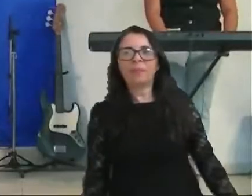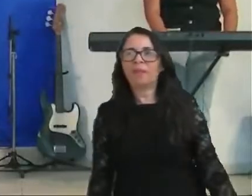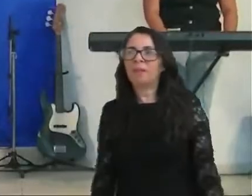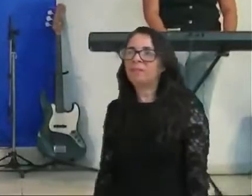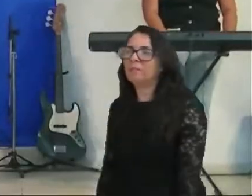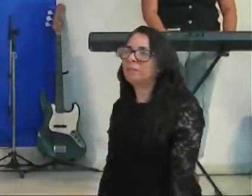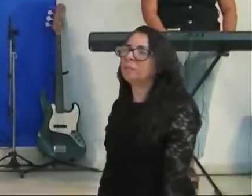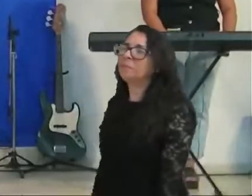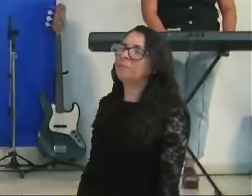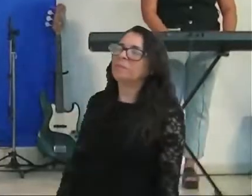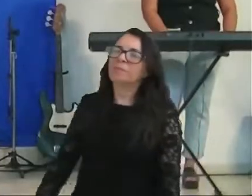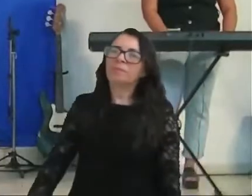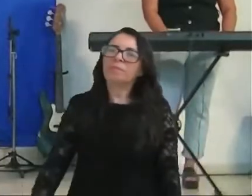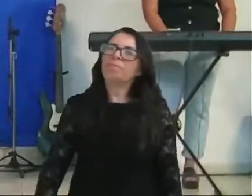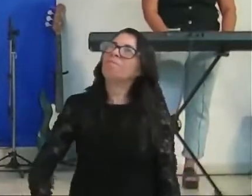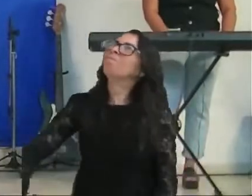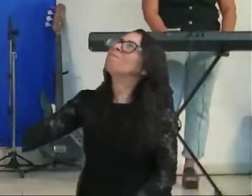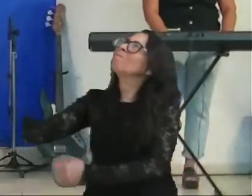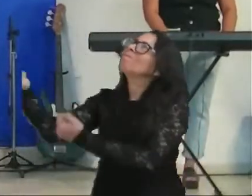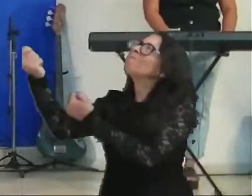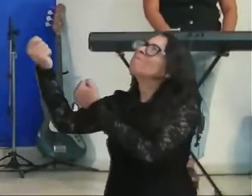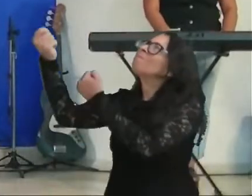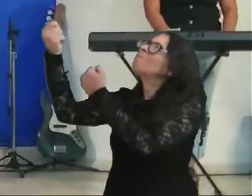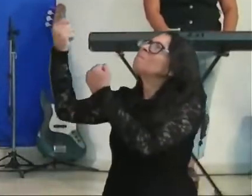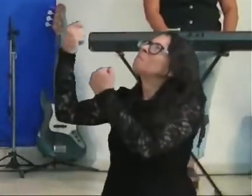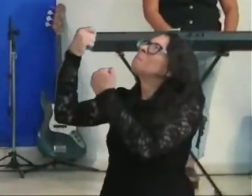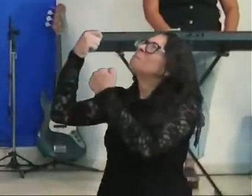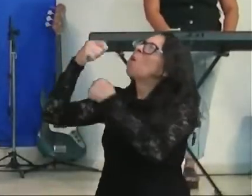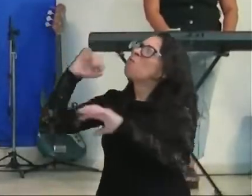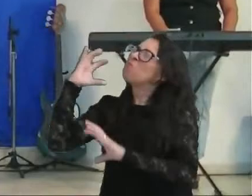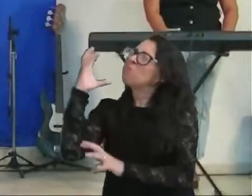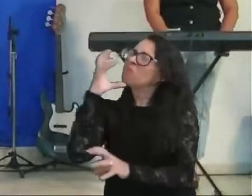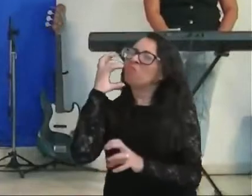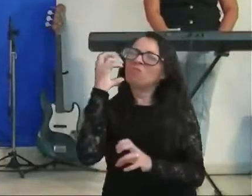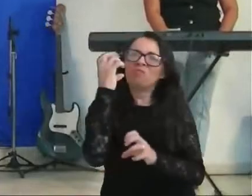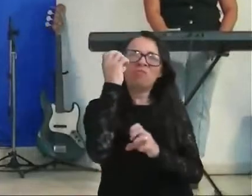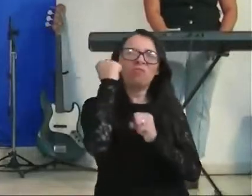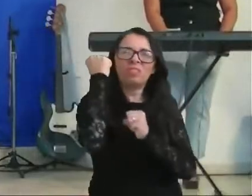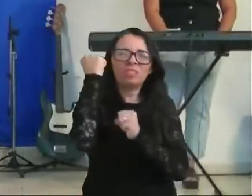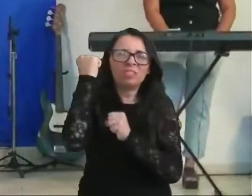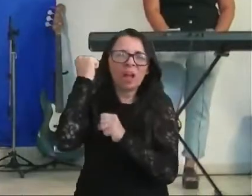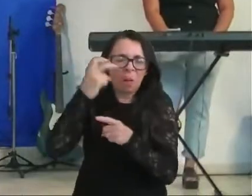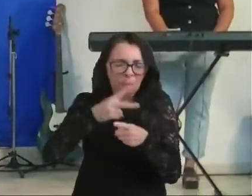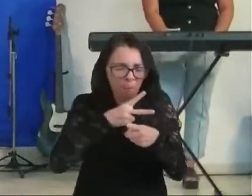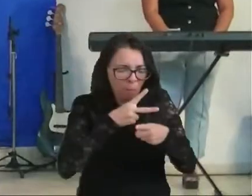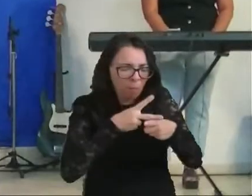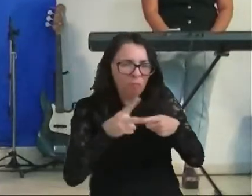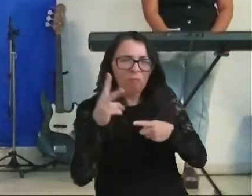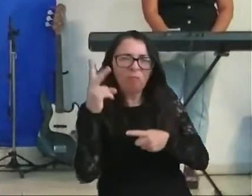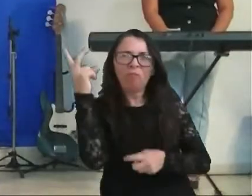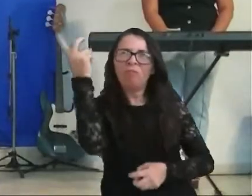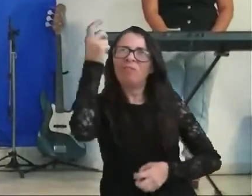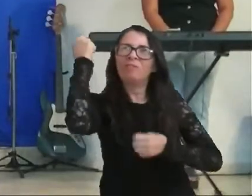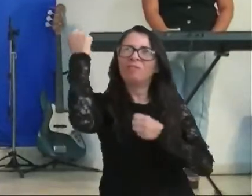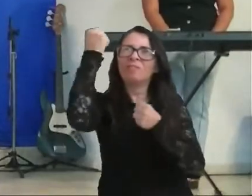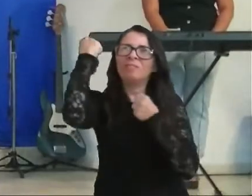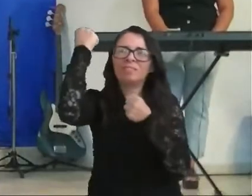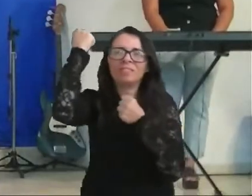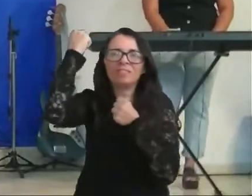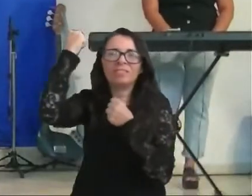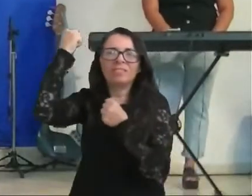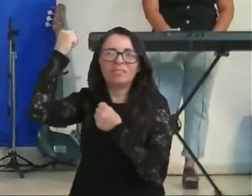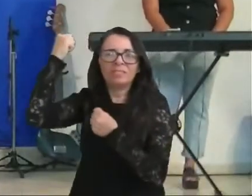Tua força me faz crer, além do que eu posso